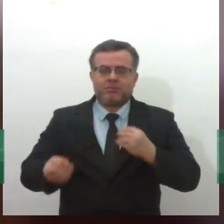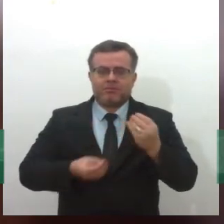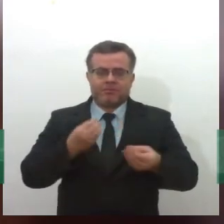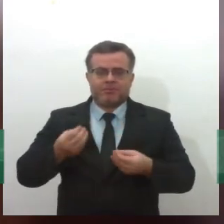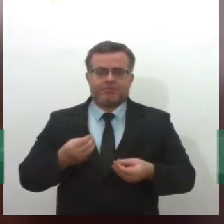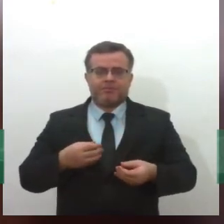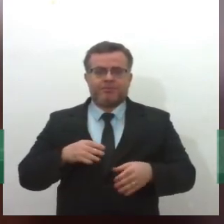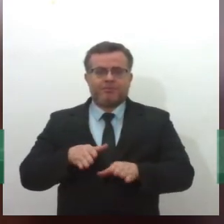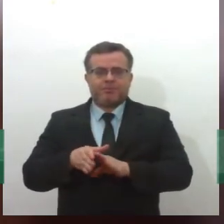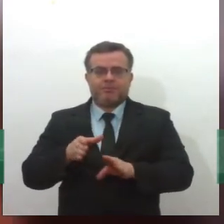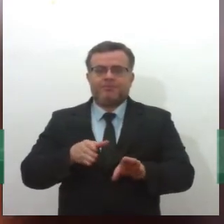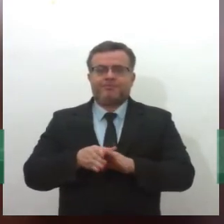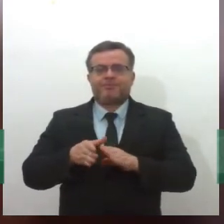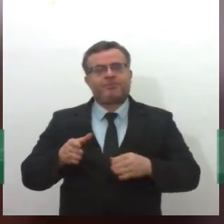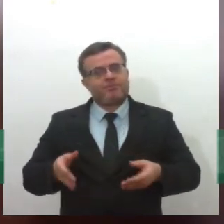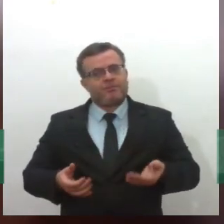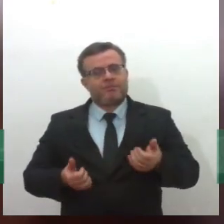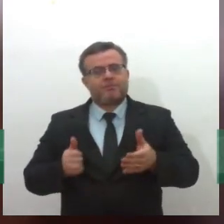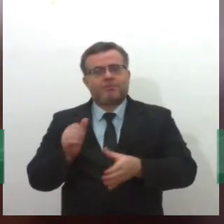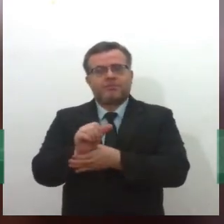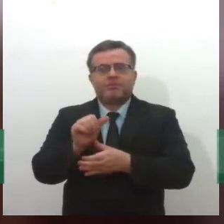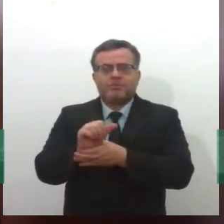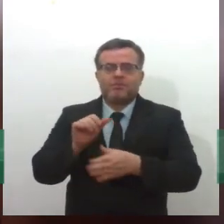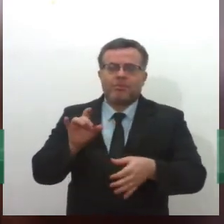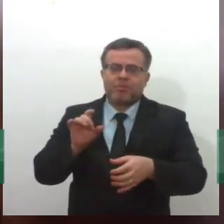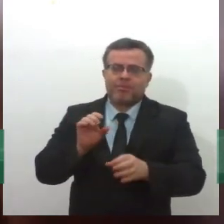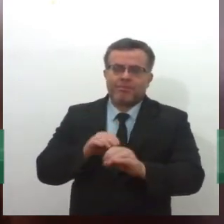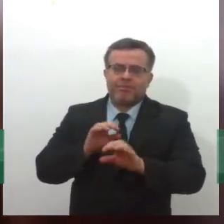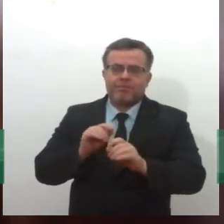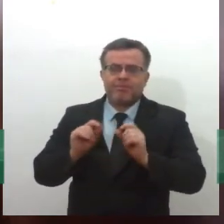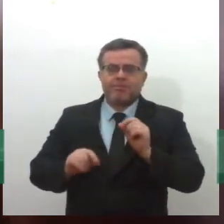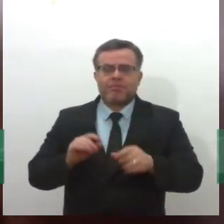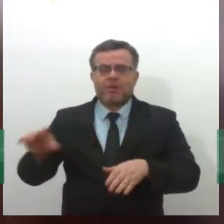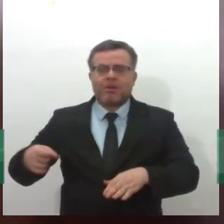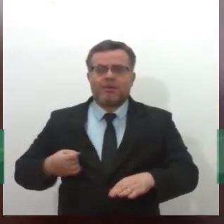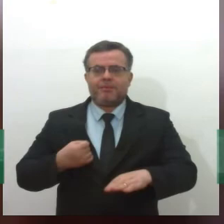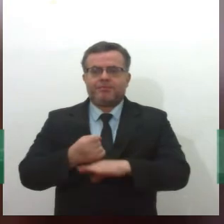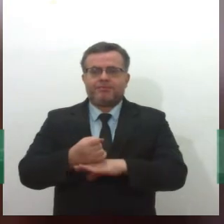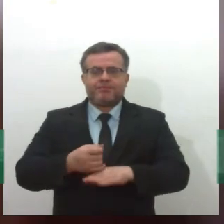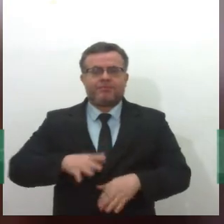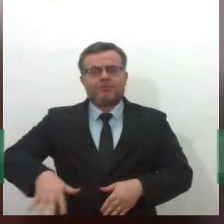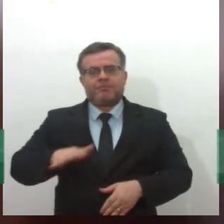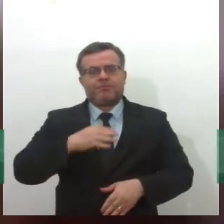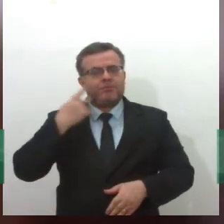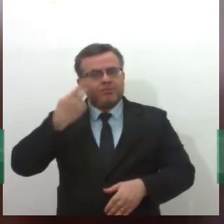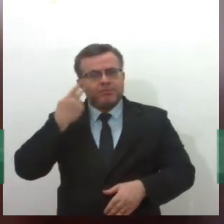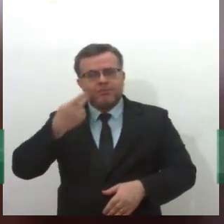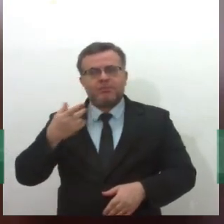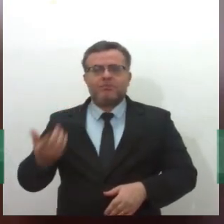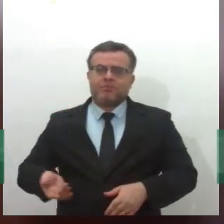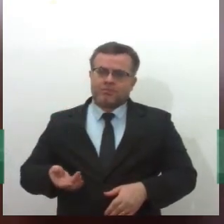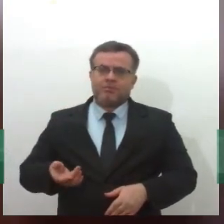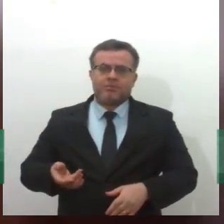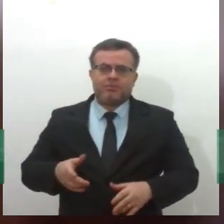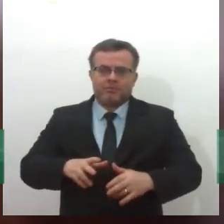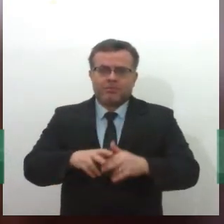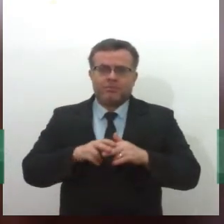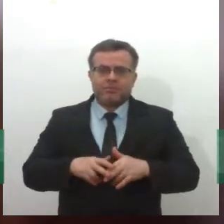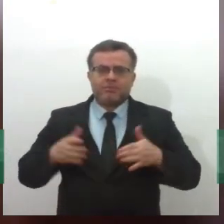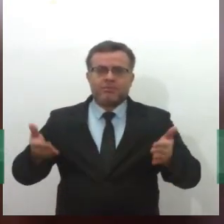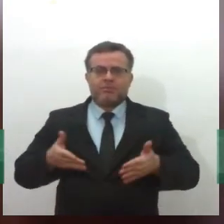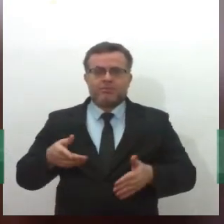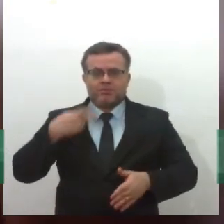dá uma mentoria especial, a gente ensina elas a se inserirem na política institucional, na política eletiva, porque política elas já